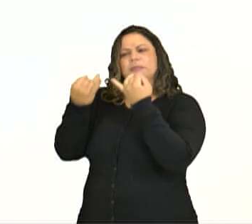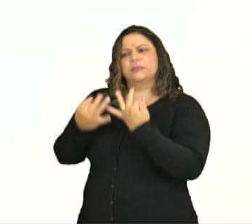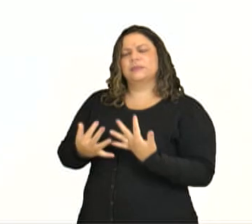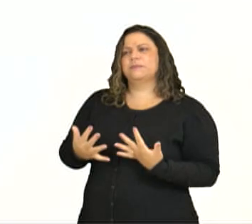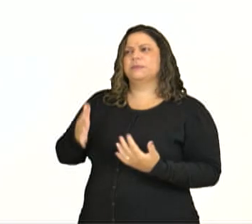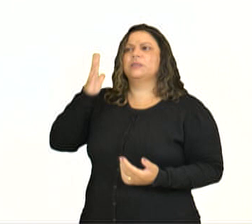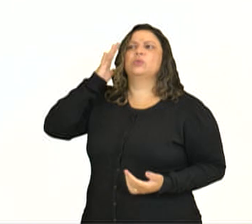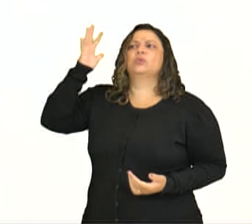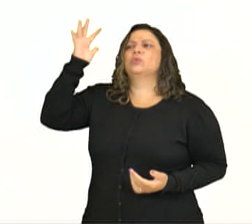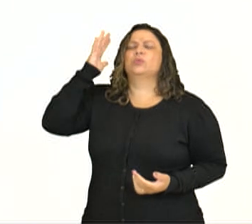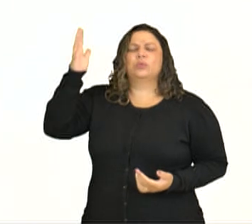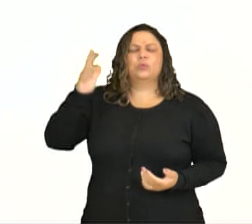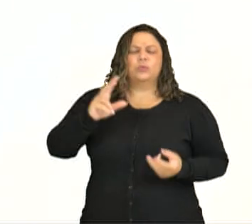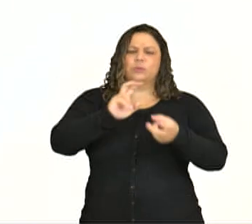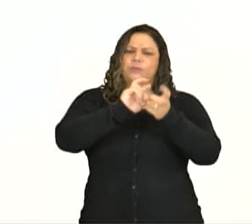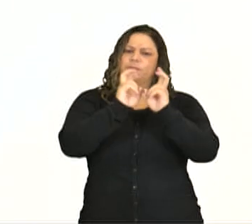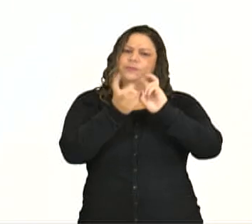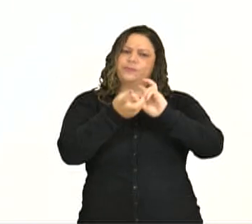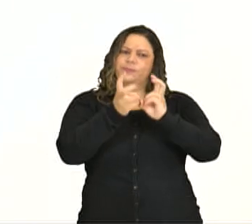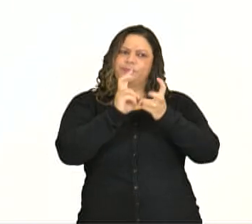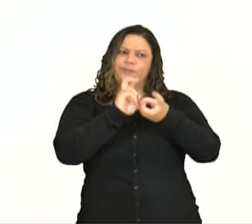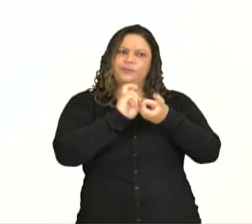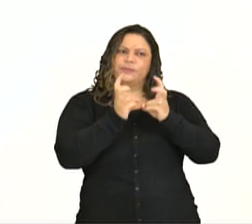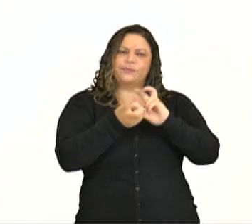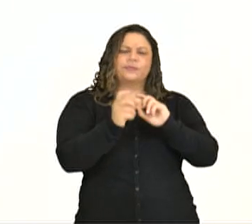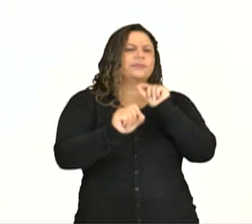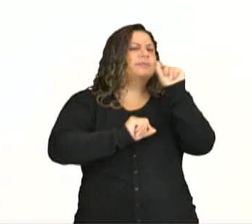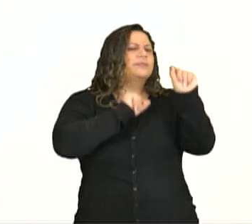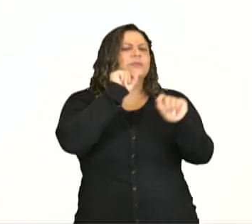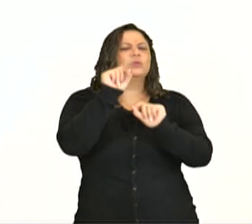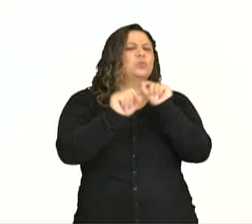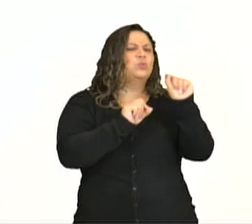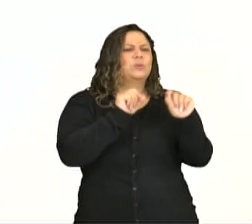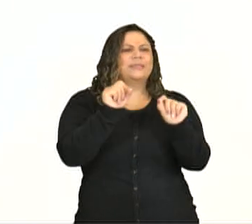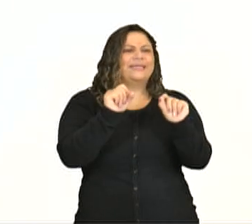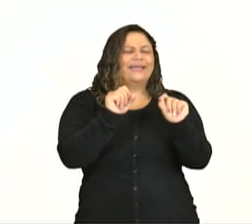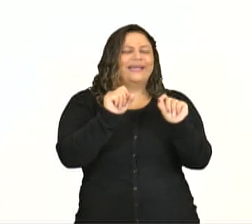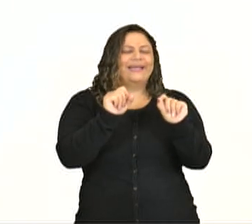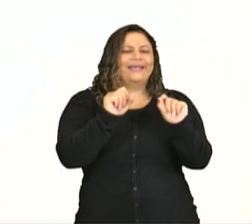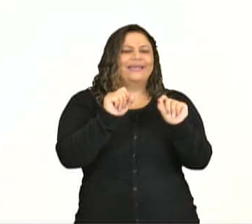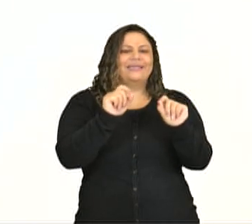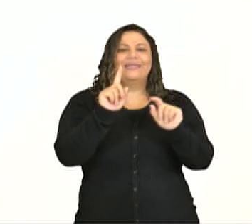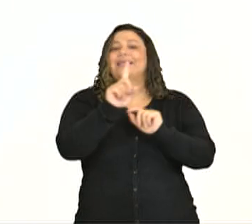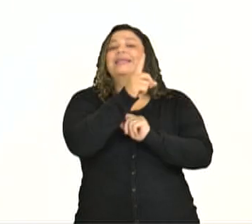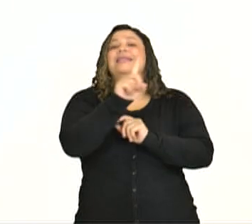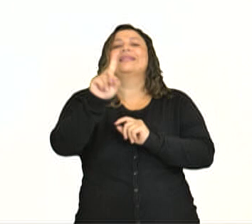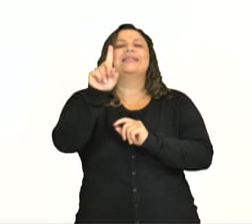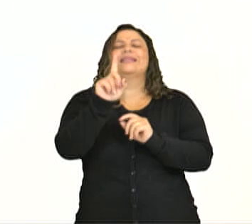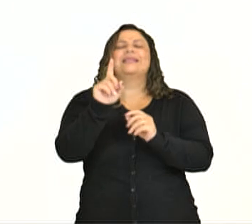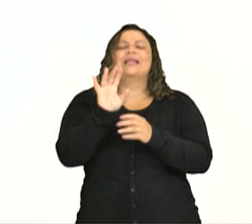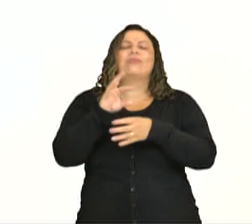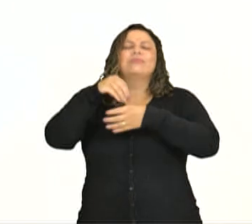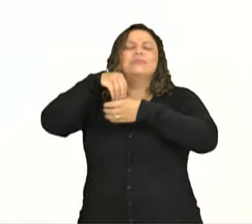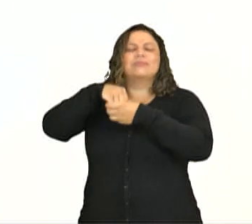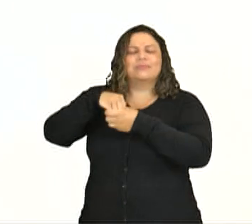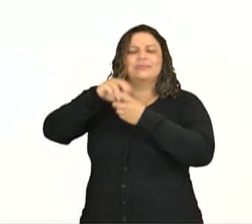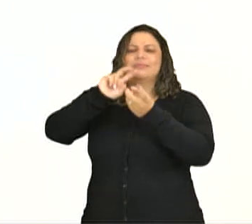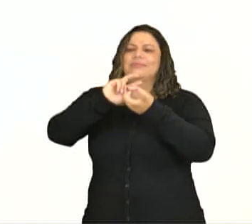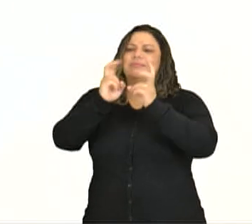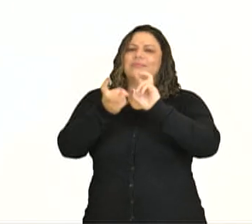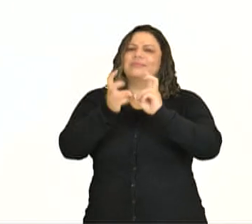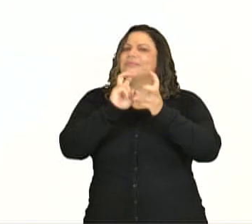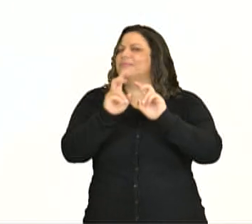filosofia da capoeira, que é o que a gente acabou de ver, o que não se enquadra, o que não faz parte da filosofia da